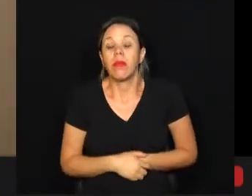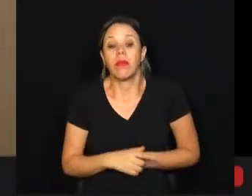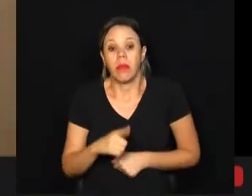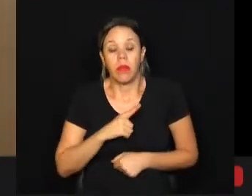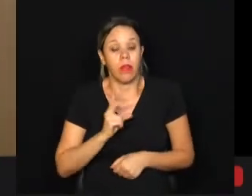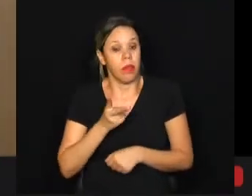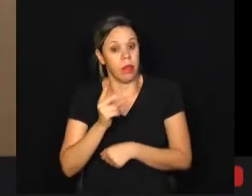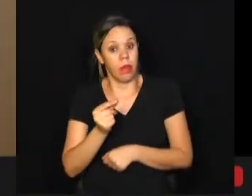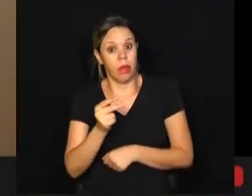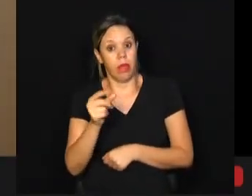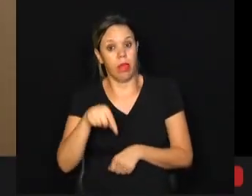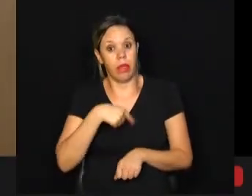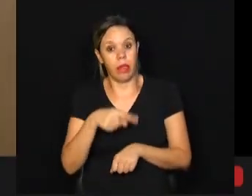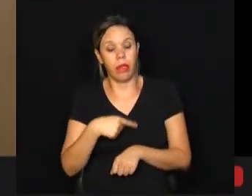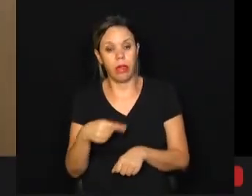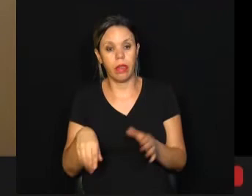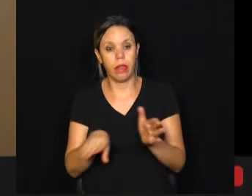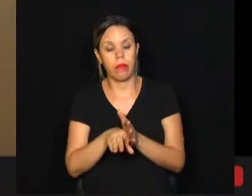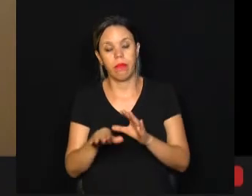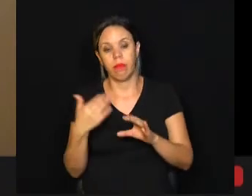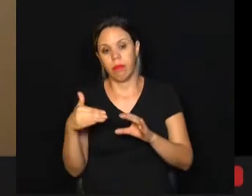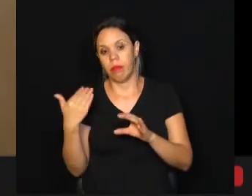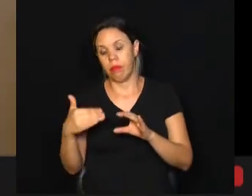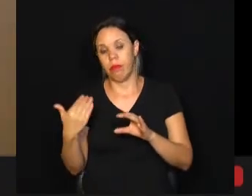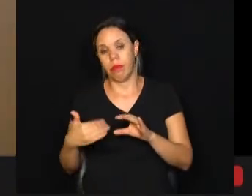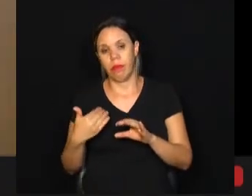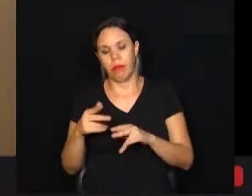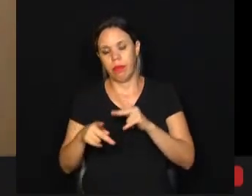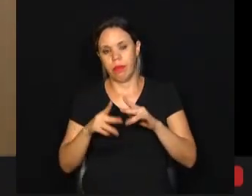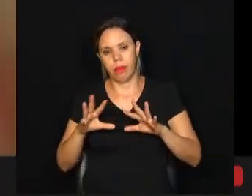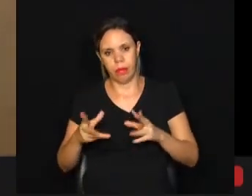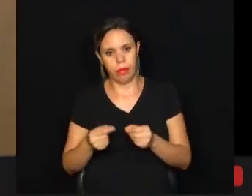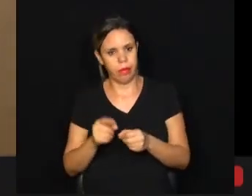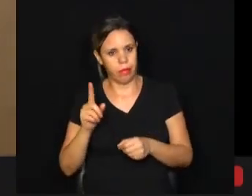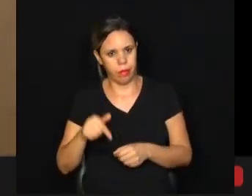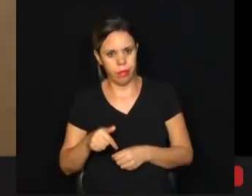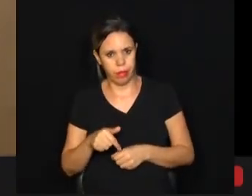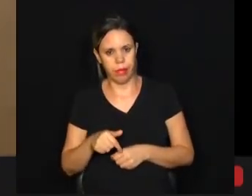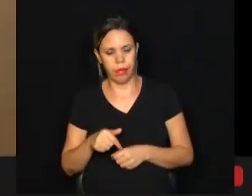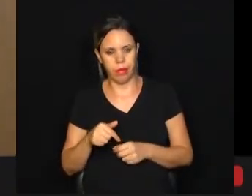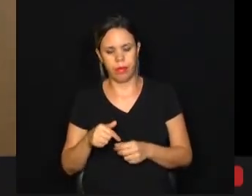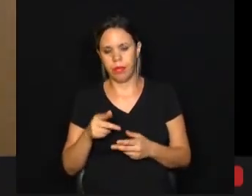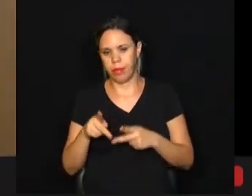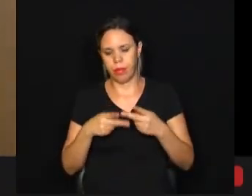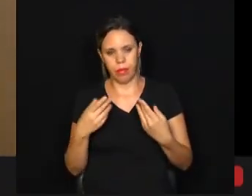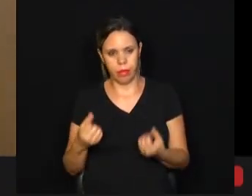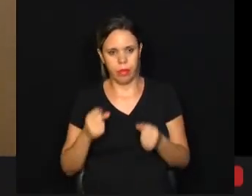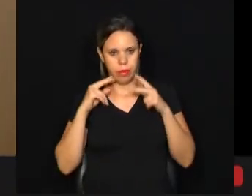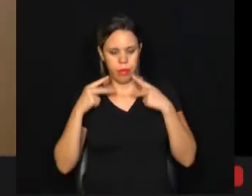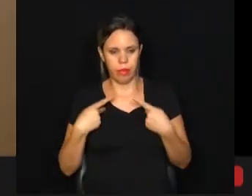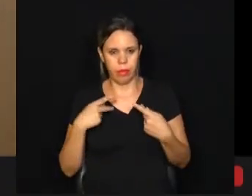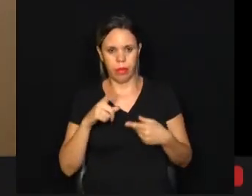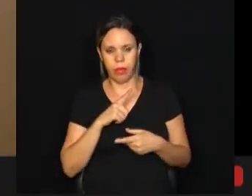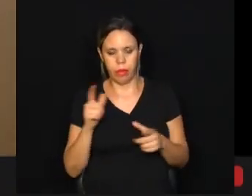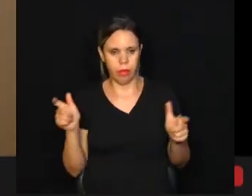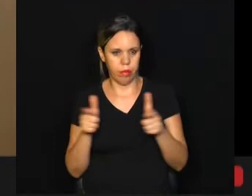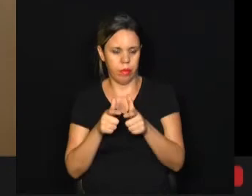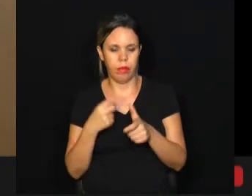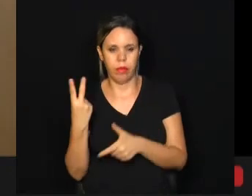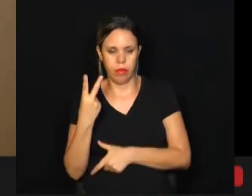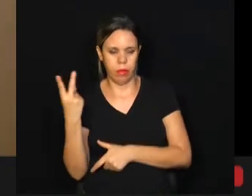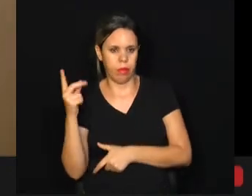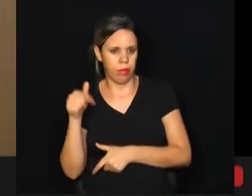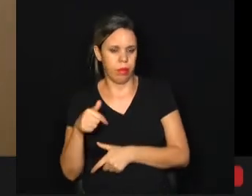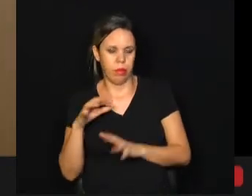inteiro, nós recebemos uma informação de que tudo aquilo que é humanizado tem menos valor do